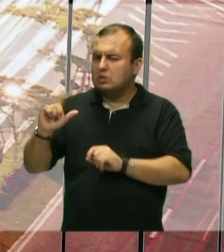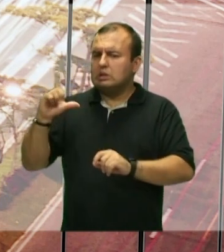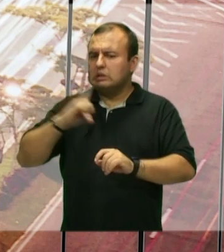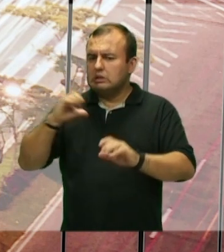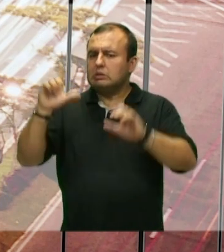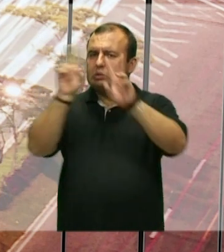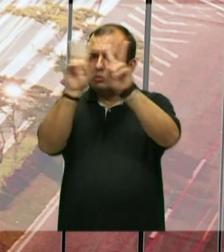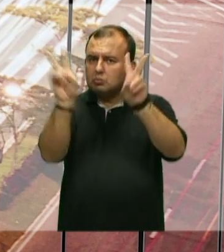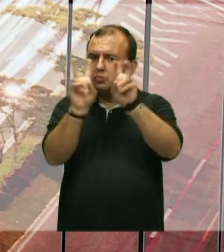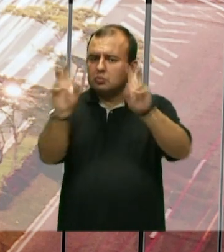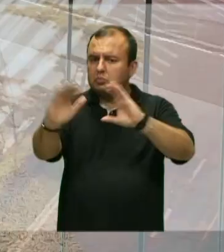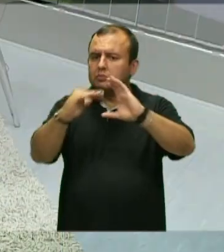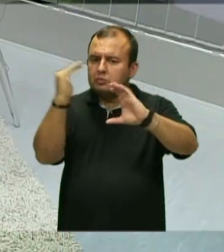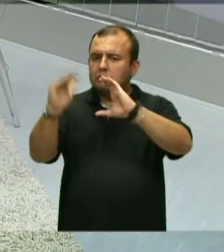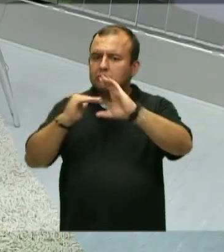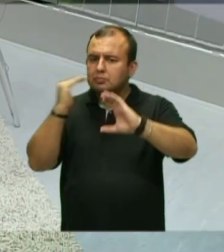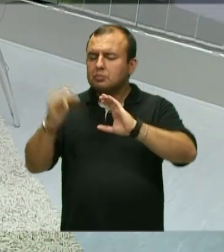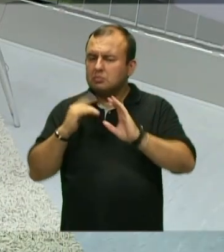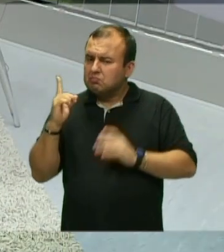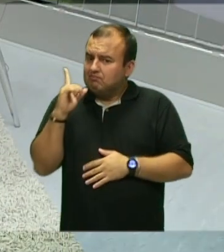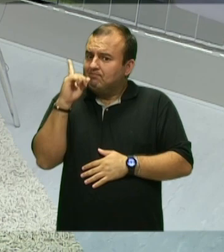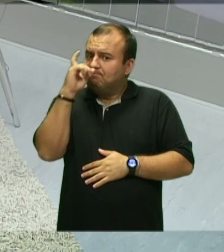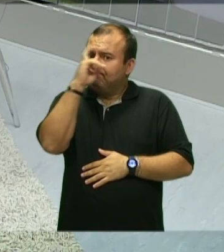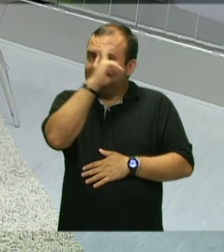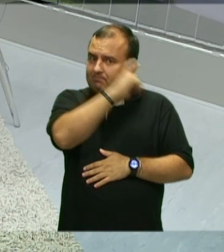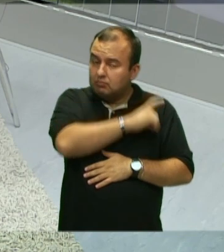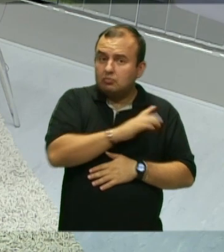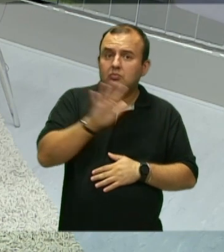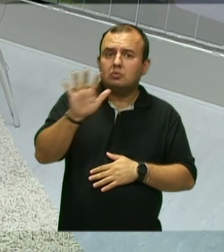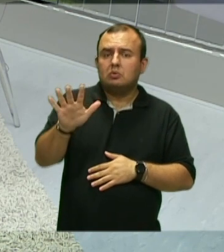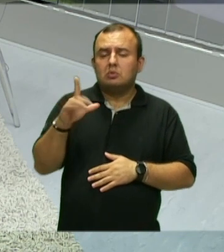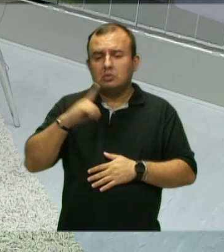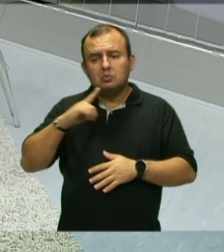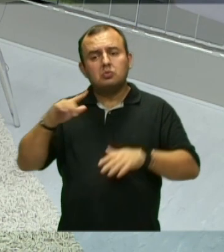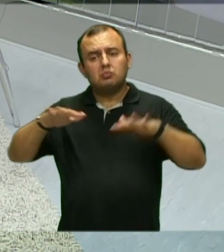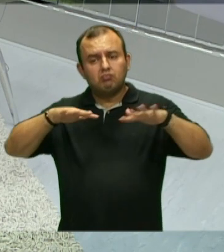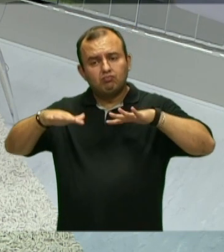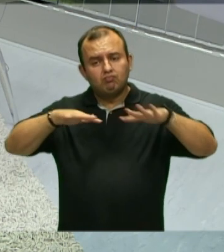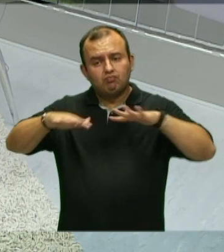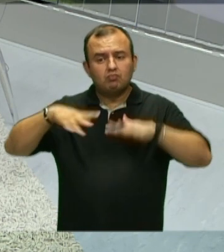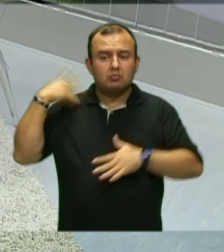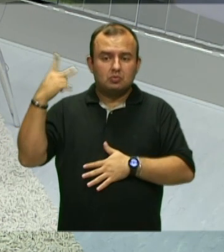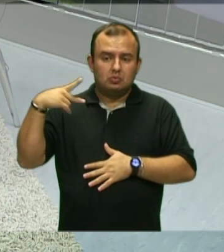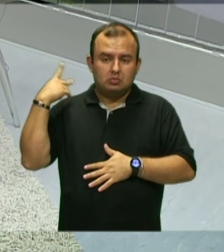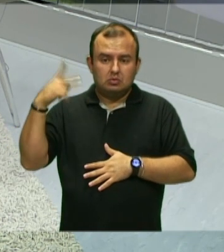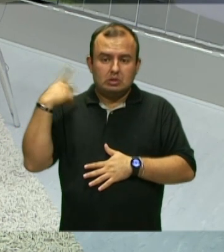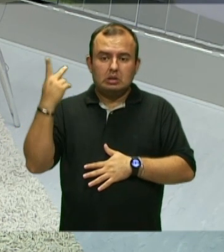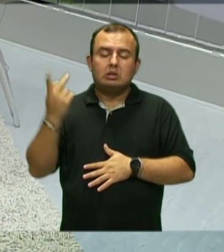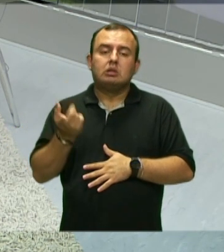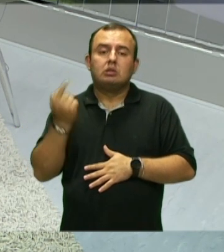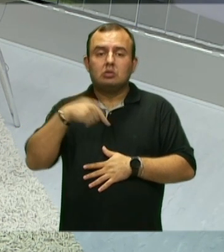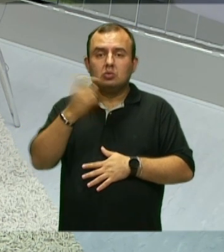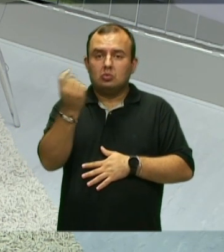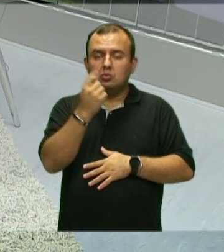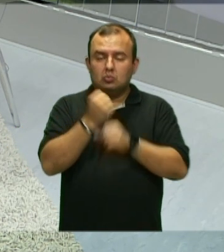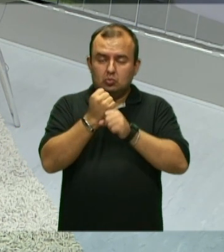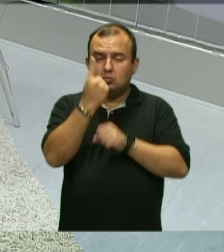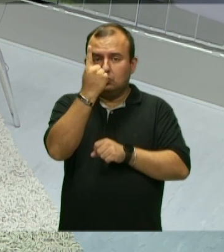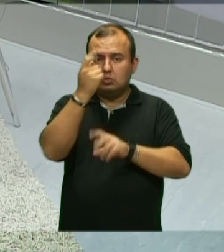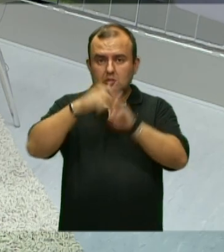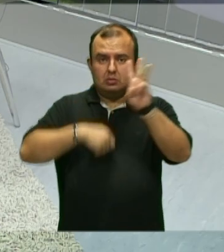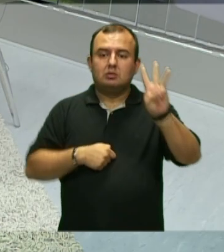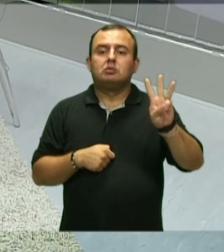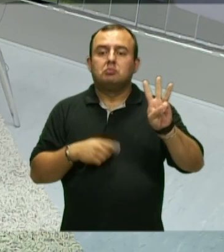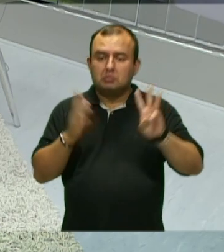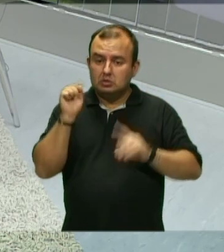tantas pautas difíceis e também houve uma turbulência política na cidade nesse 1 ano e 3 meses que o senhor está